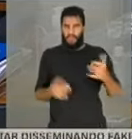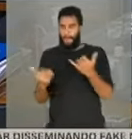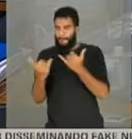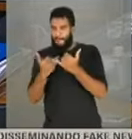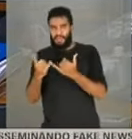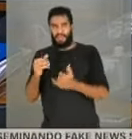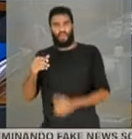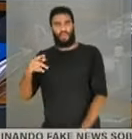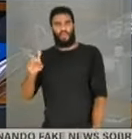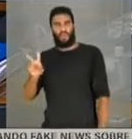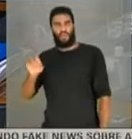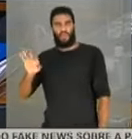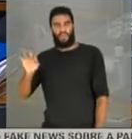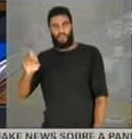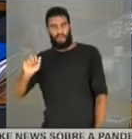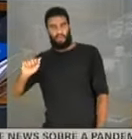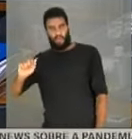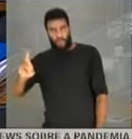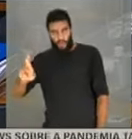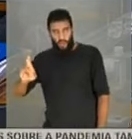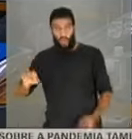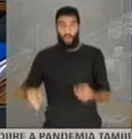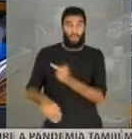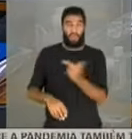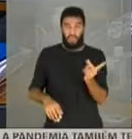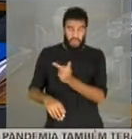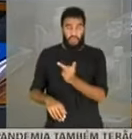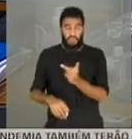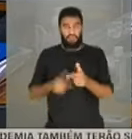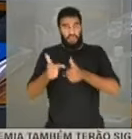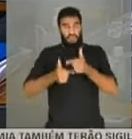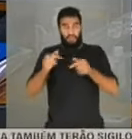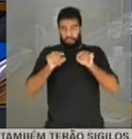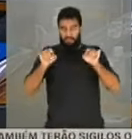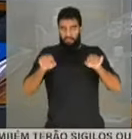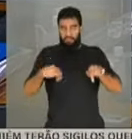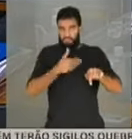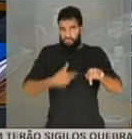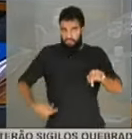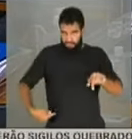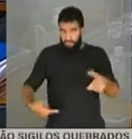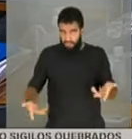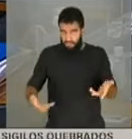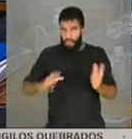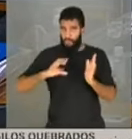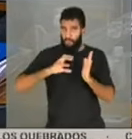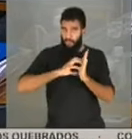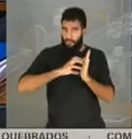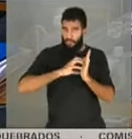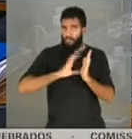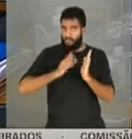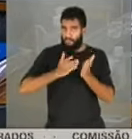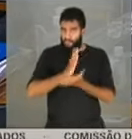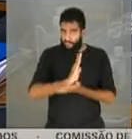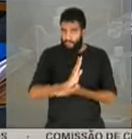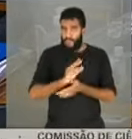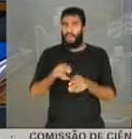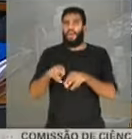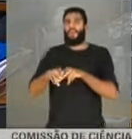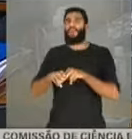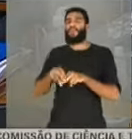Laude e Luiz Ricardo Miranda é que eles são servidores concursados. São servidores públicos concursados. Talvez seja por isso que o